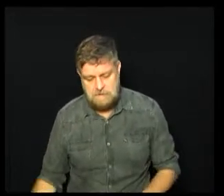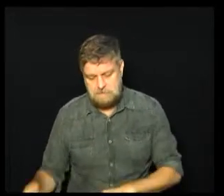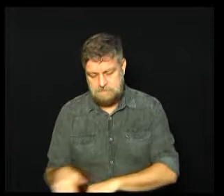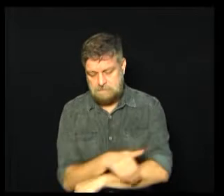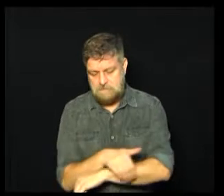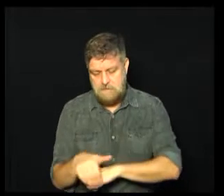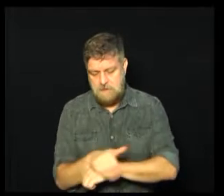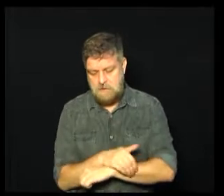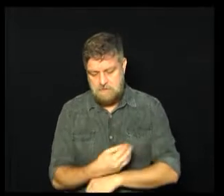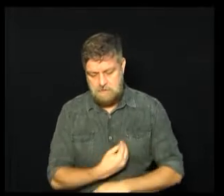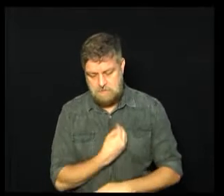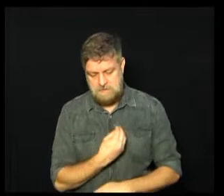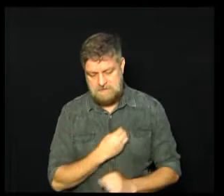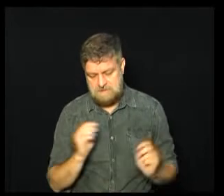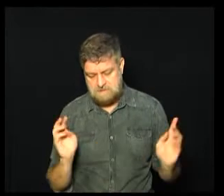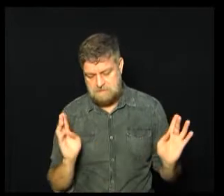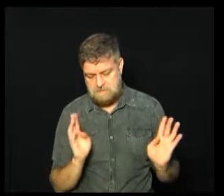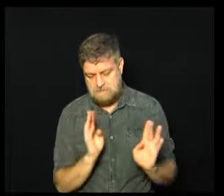movimentadas.